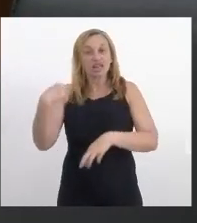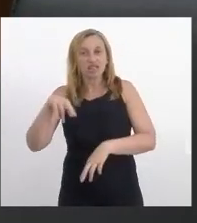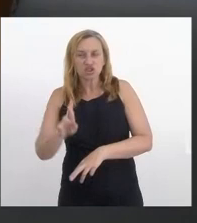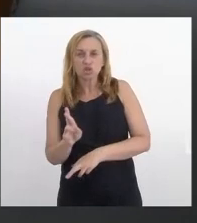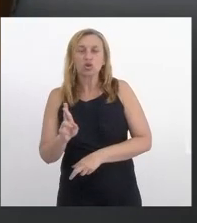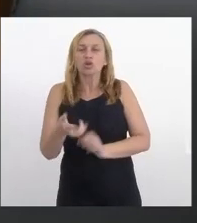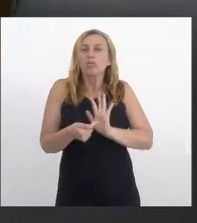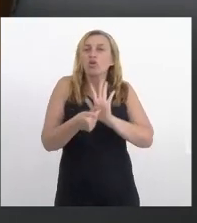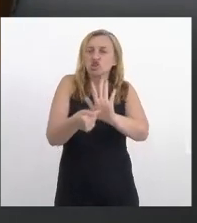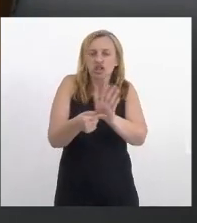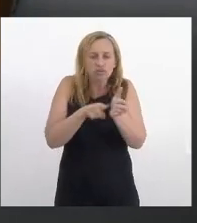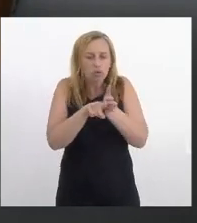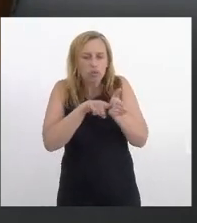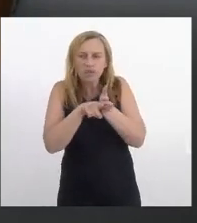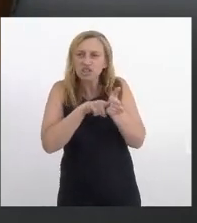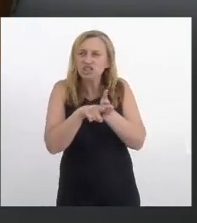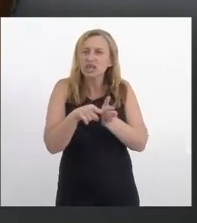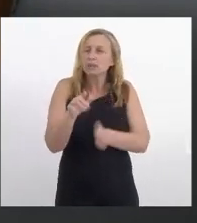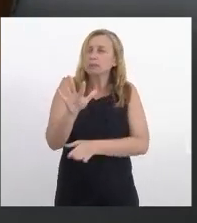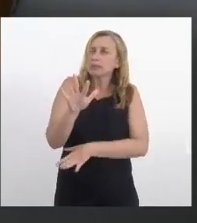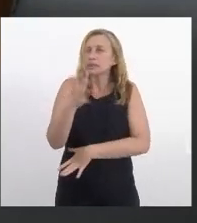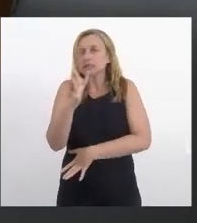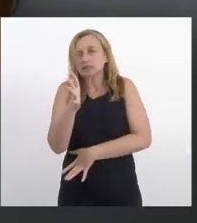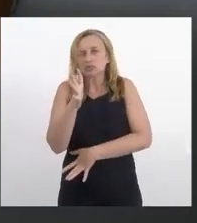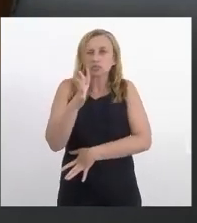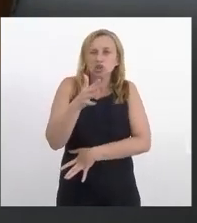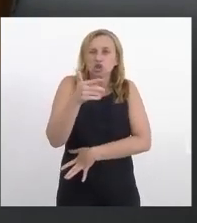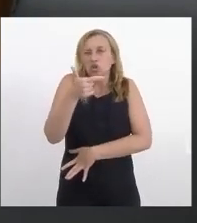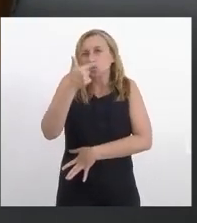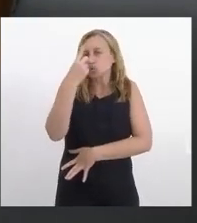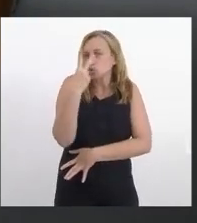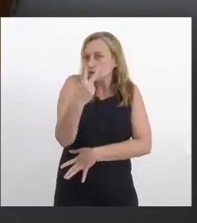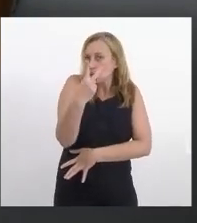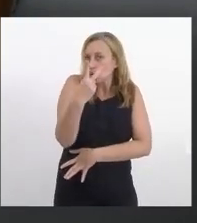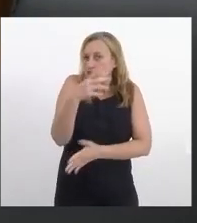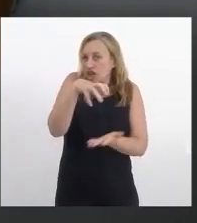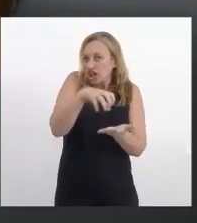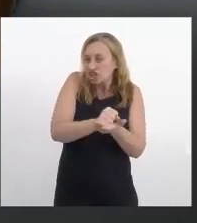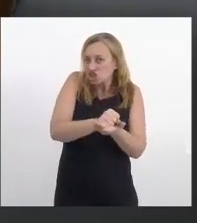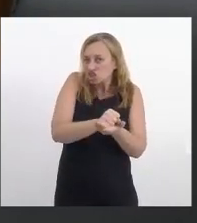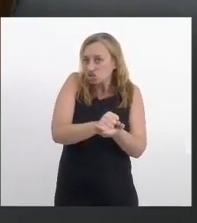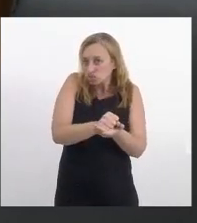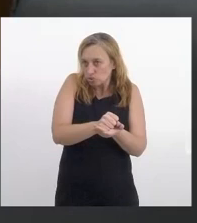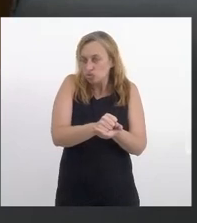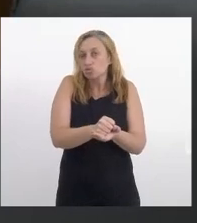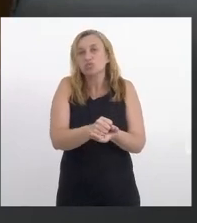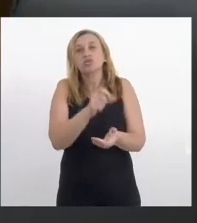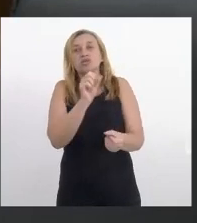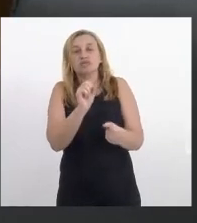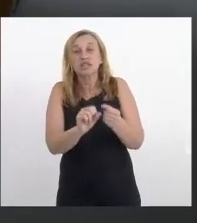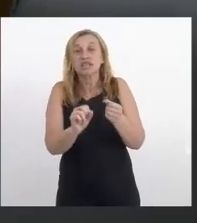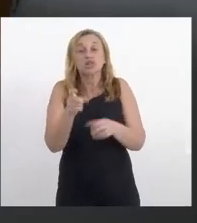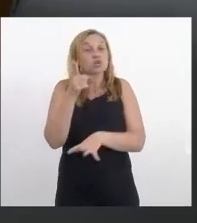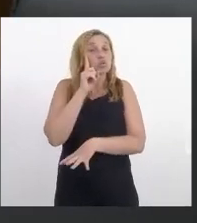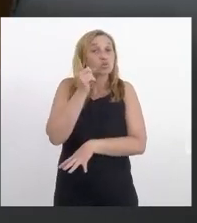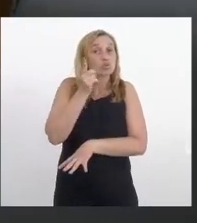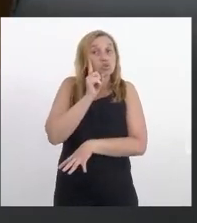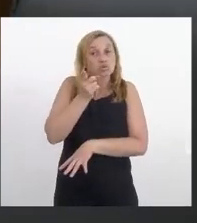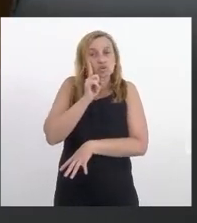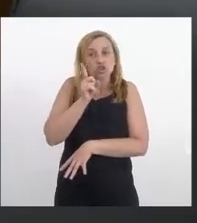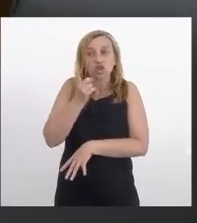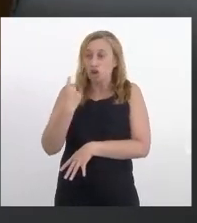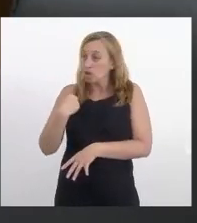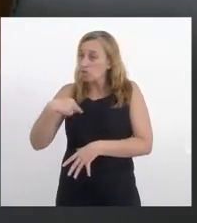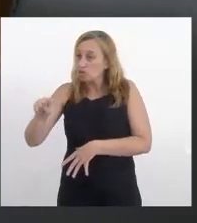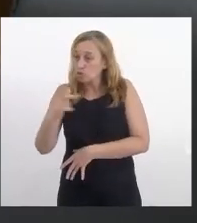numa pesquisa, que pelo menos 2 registros de ocorrência eram feitos ao dia, eu levei